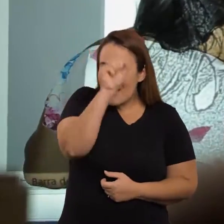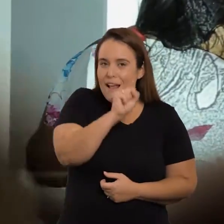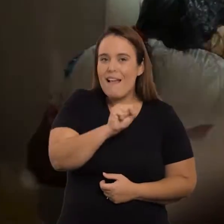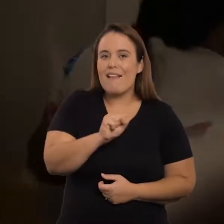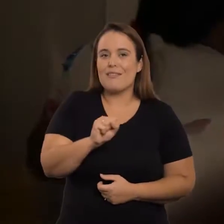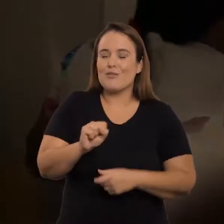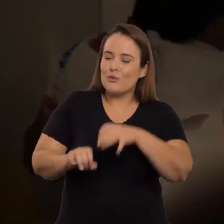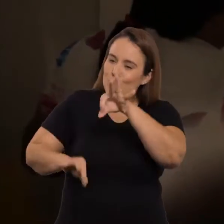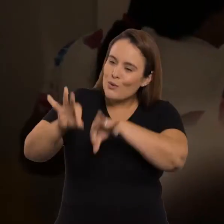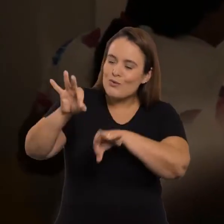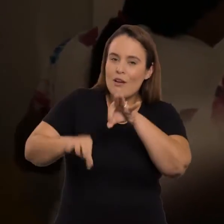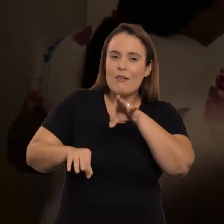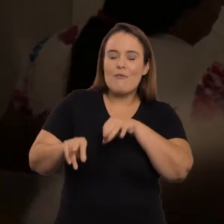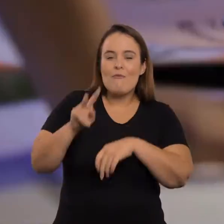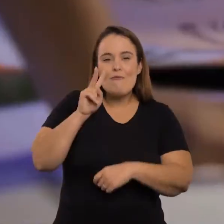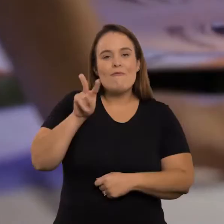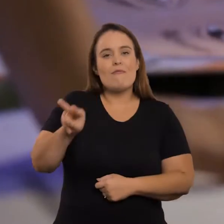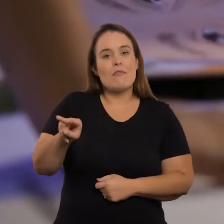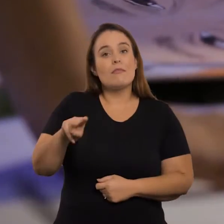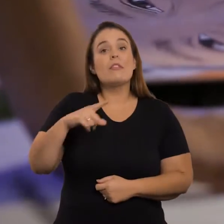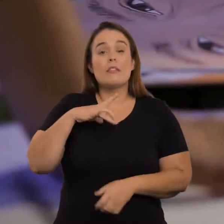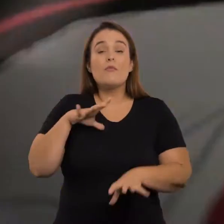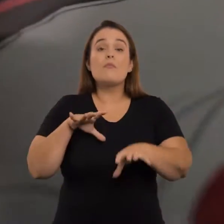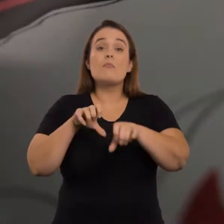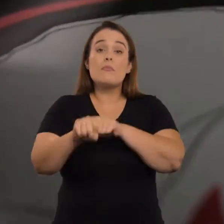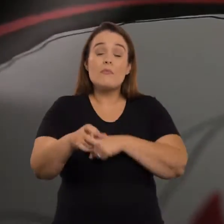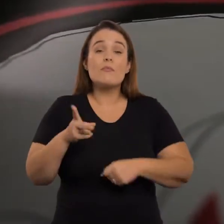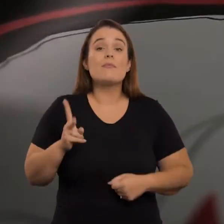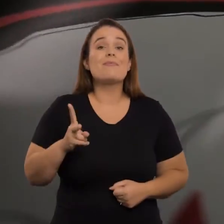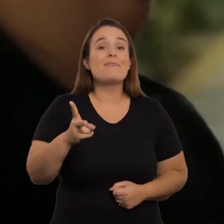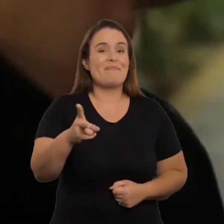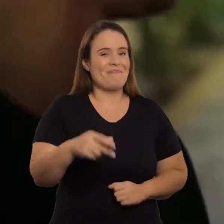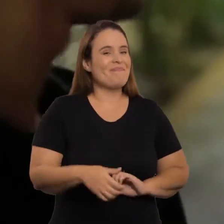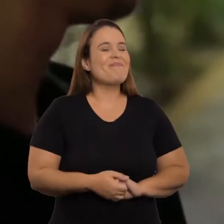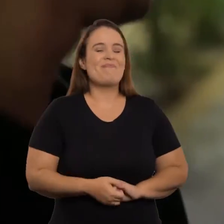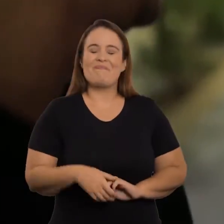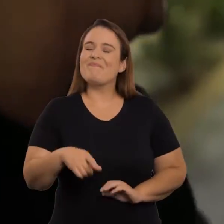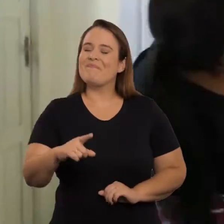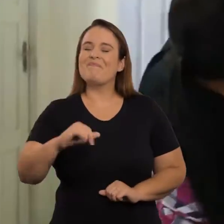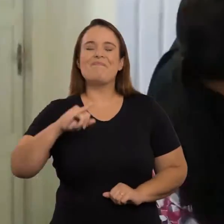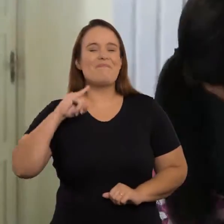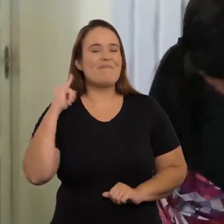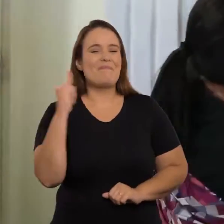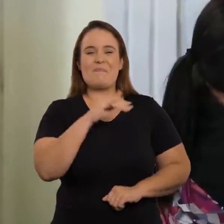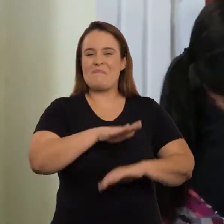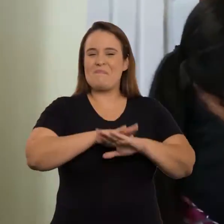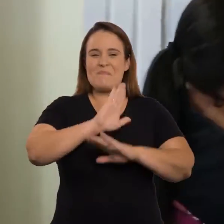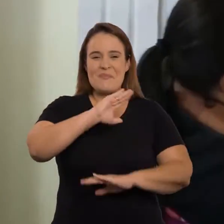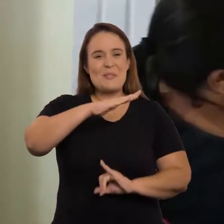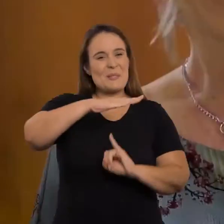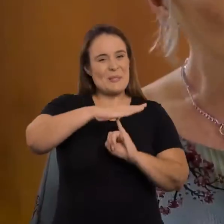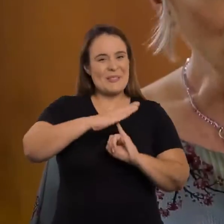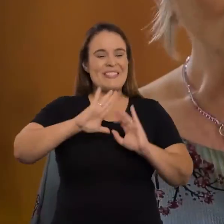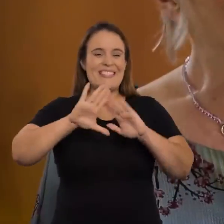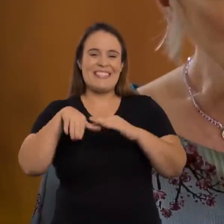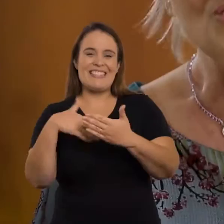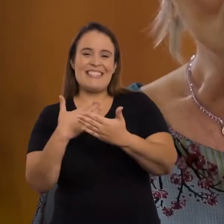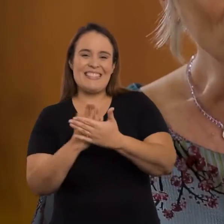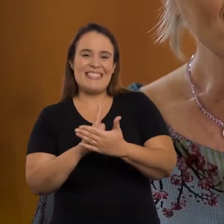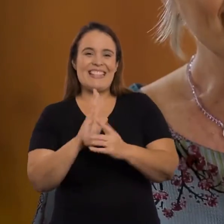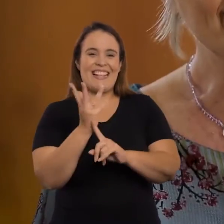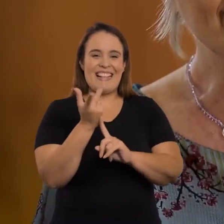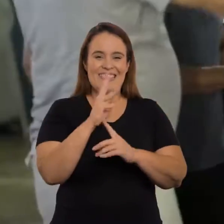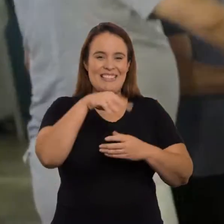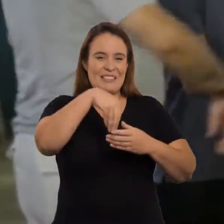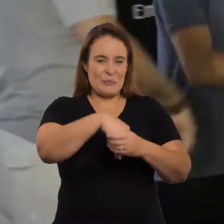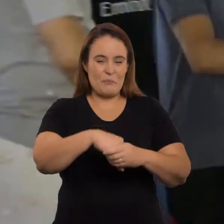também consegue criar uma formação continuada, que esse é o grande ponto do Instituto Arte na Escola, formar